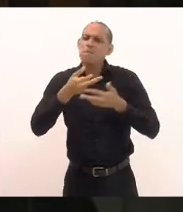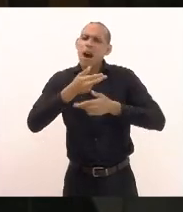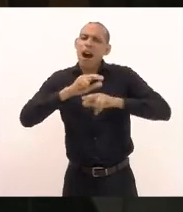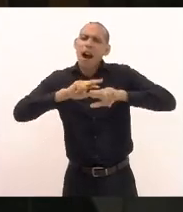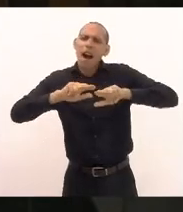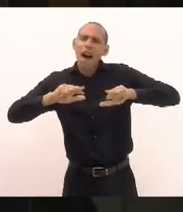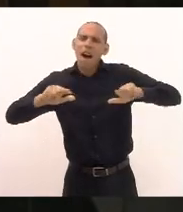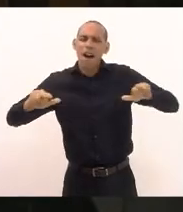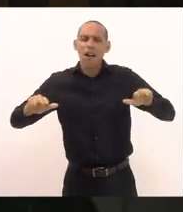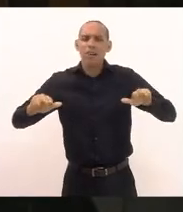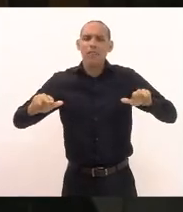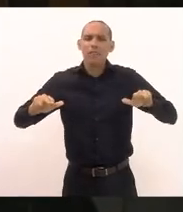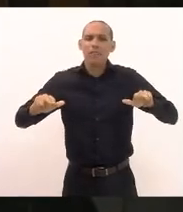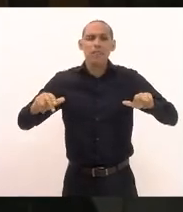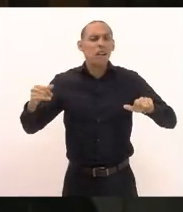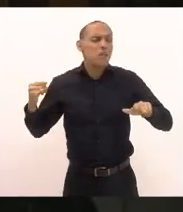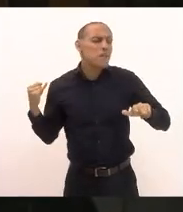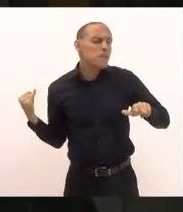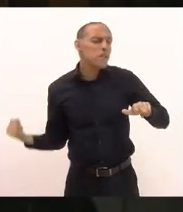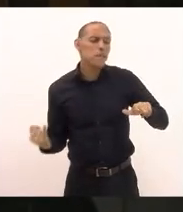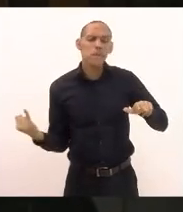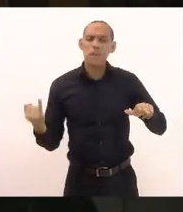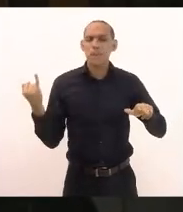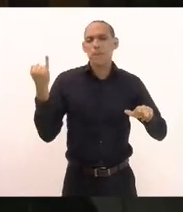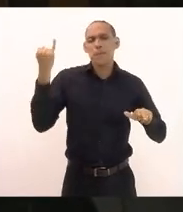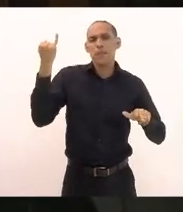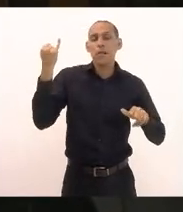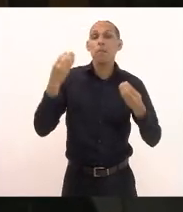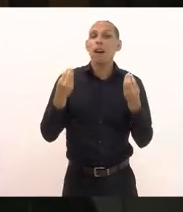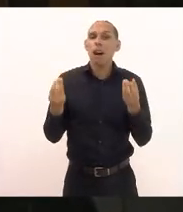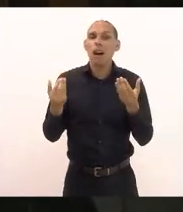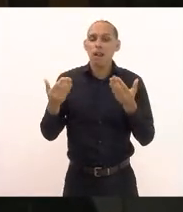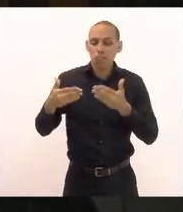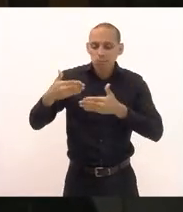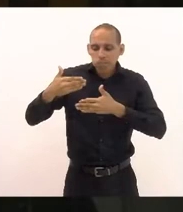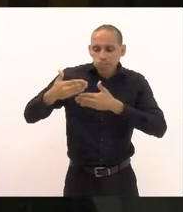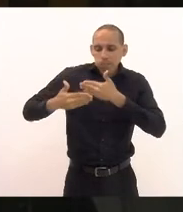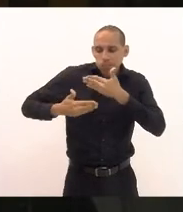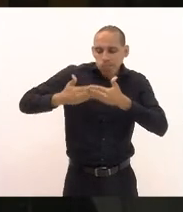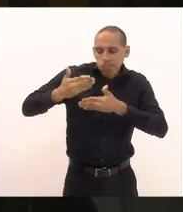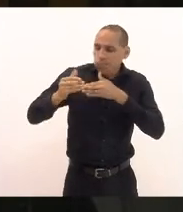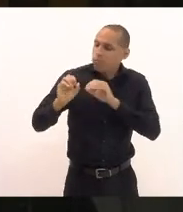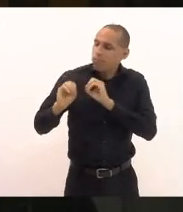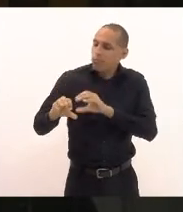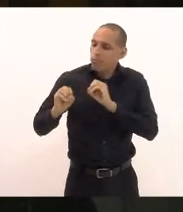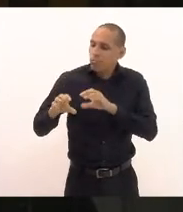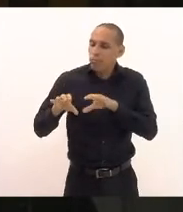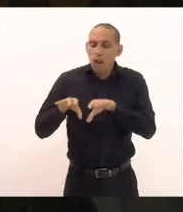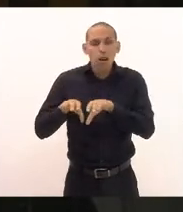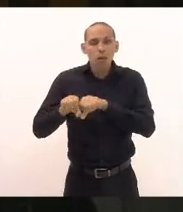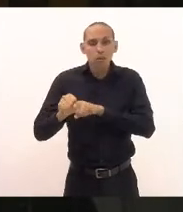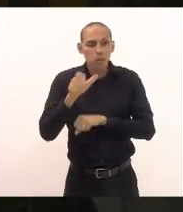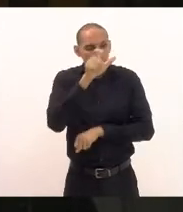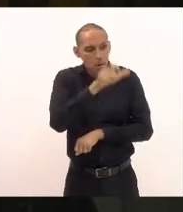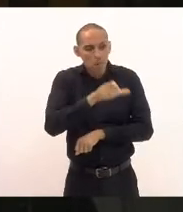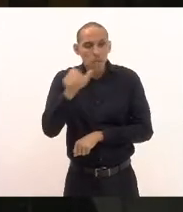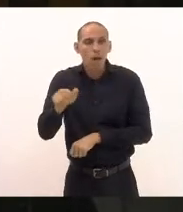de elementos fundamentais para o processo de ensino-aprendizagem e de formação desses